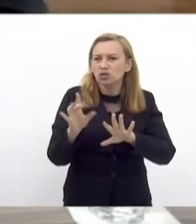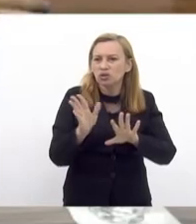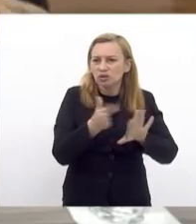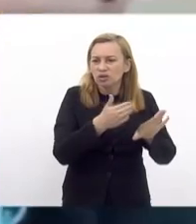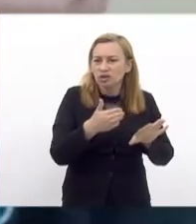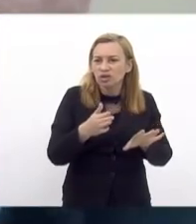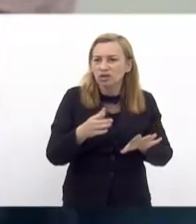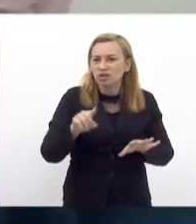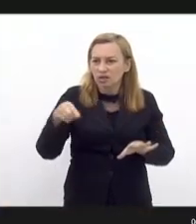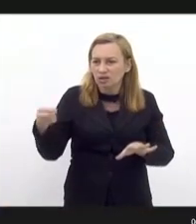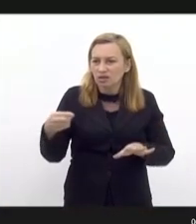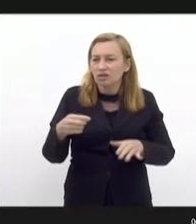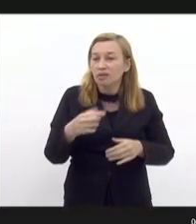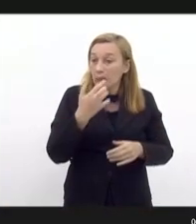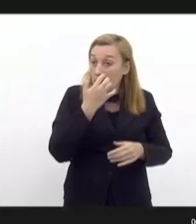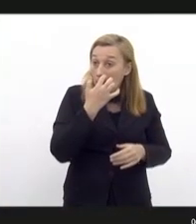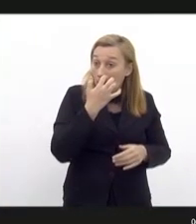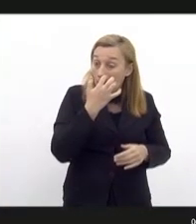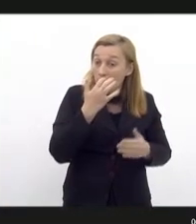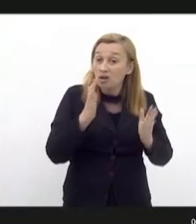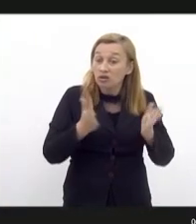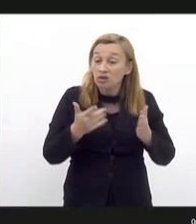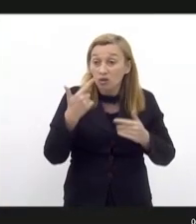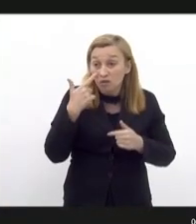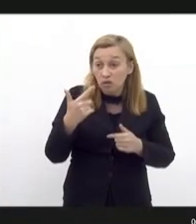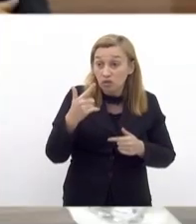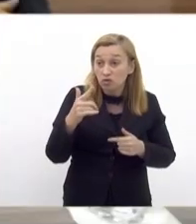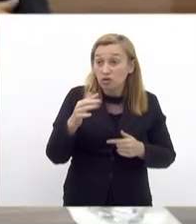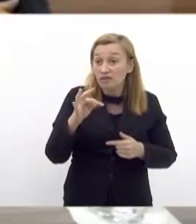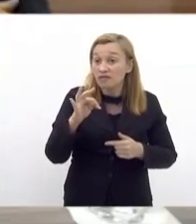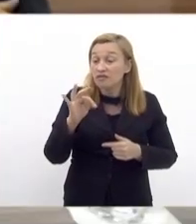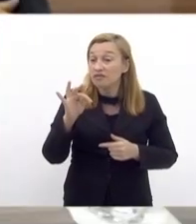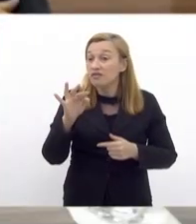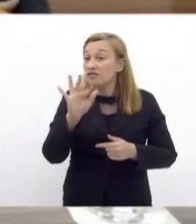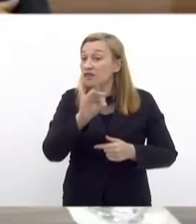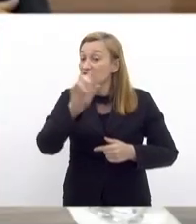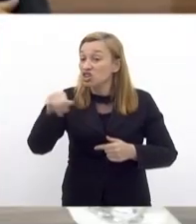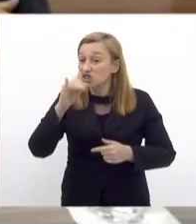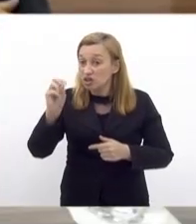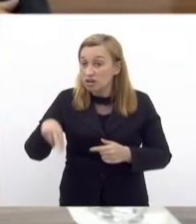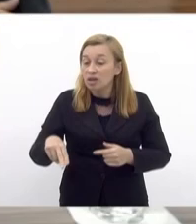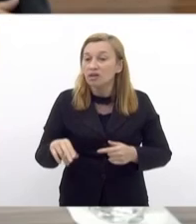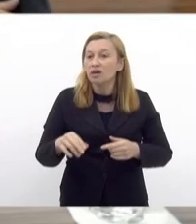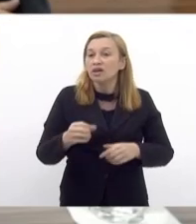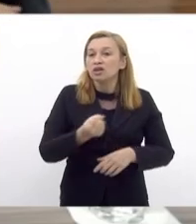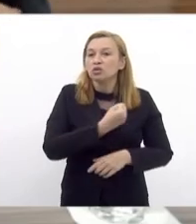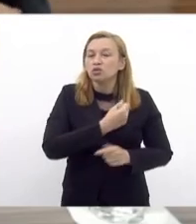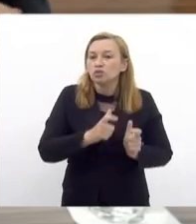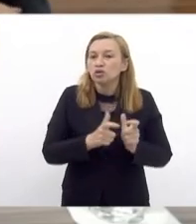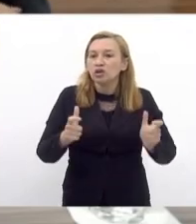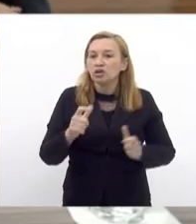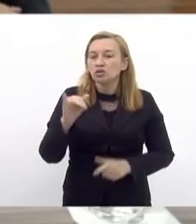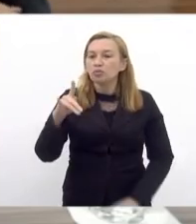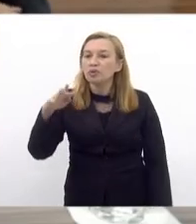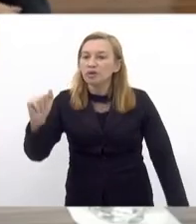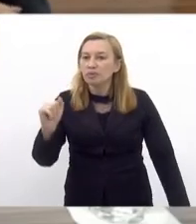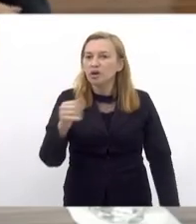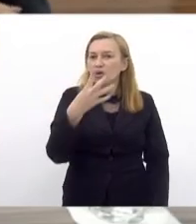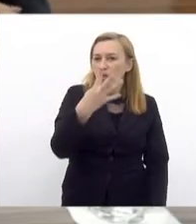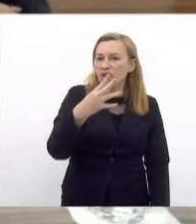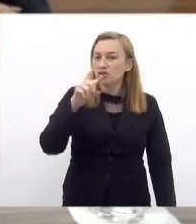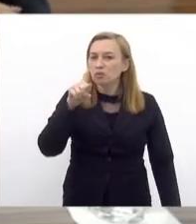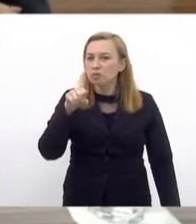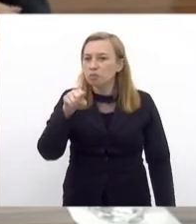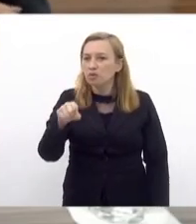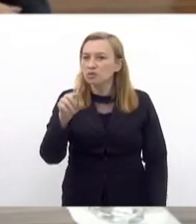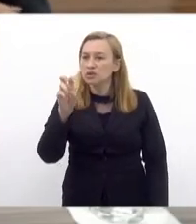o amigo quiser a palavra. É porque eu vi o estudo da Feijão e diz que vai ter um aumento do PIB, que vai crescer o movimento econômico de 4,5 bi. É isso